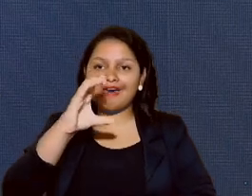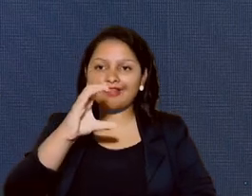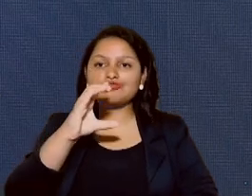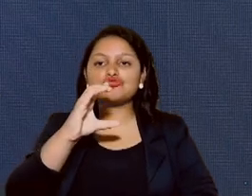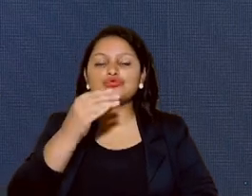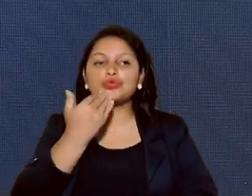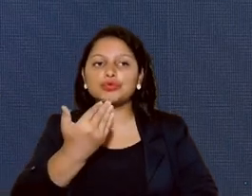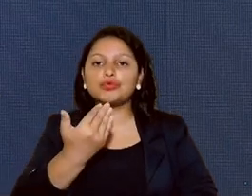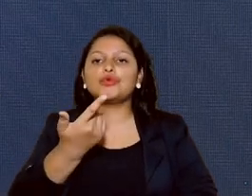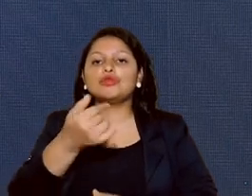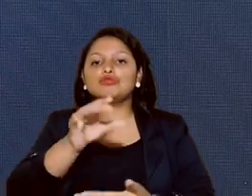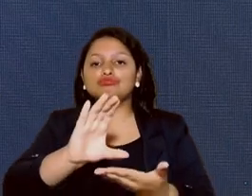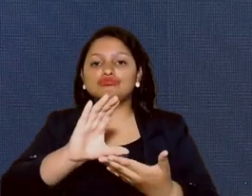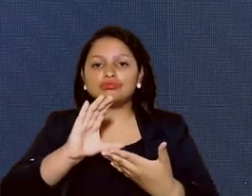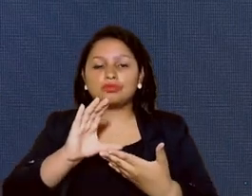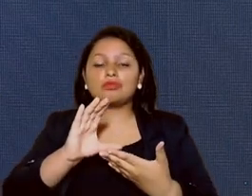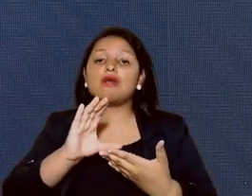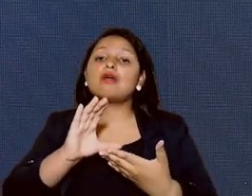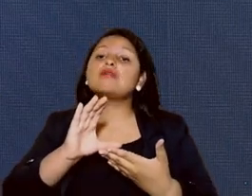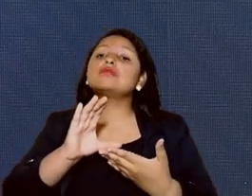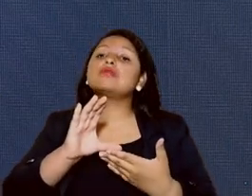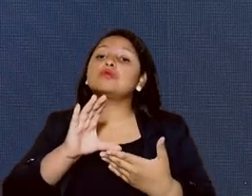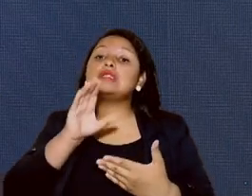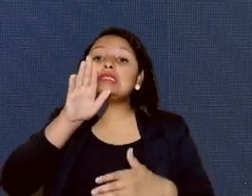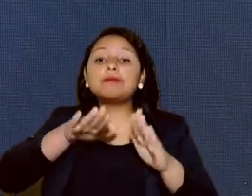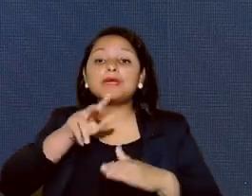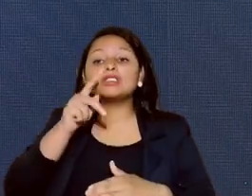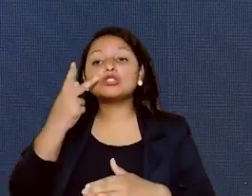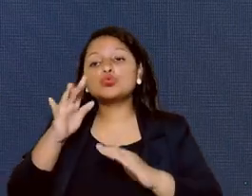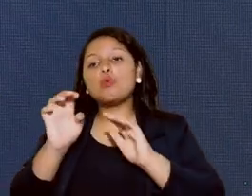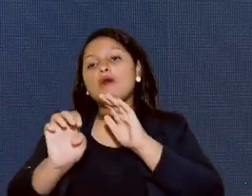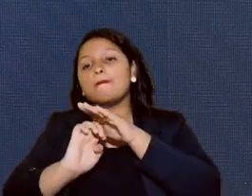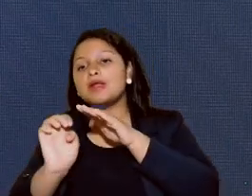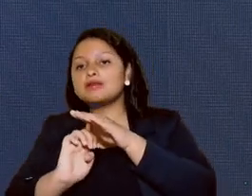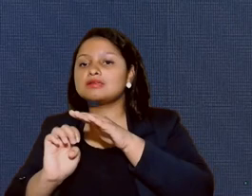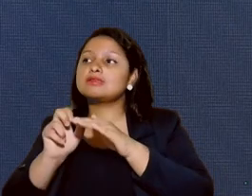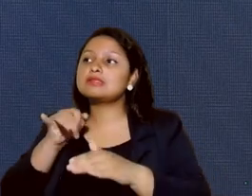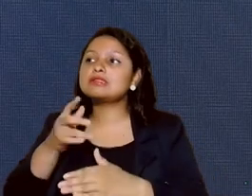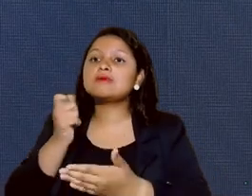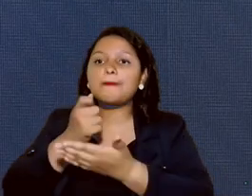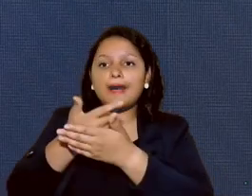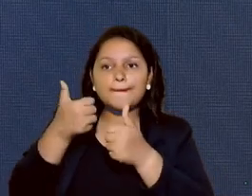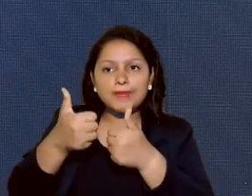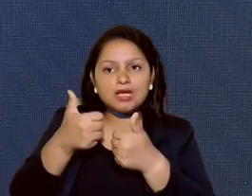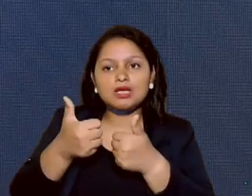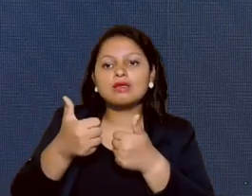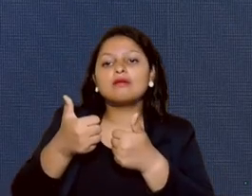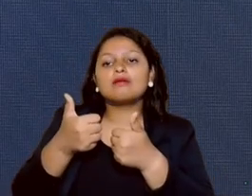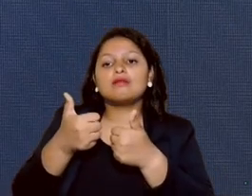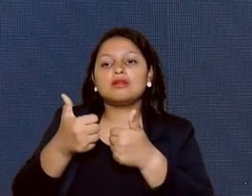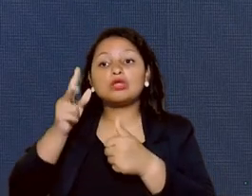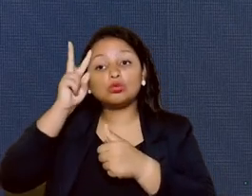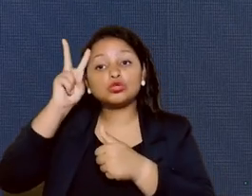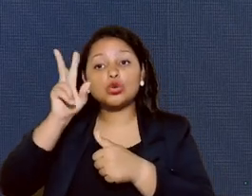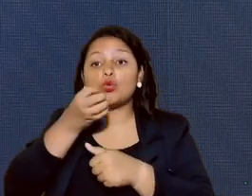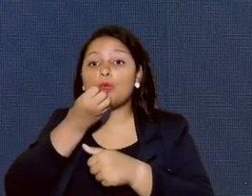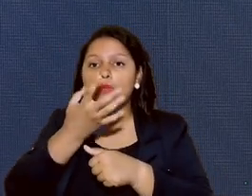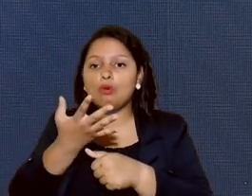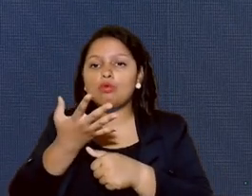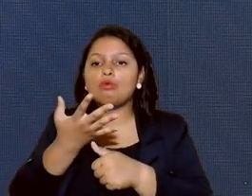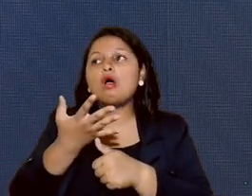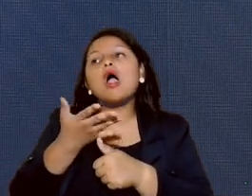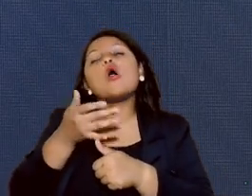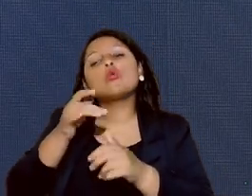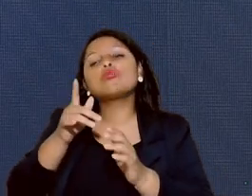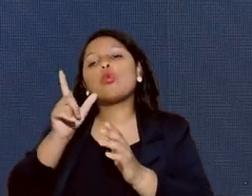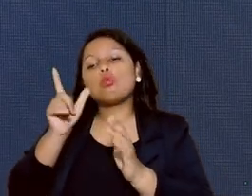dúvida que ele vai tomar um crédito é o melhor qualidade um crédito de um preço mais baixo do que aquela outra companhia que tiver um perfil diferente então da